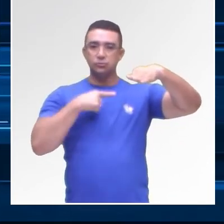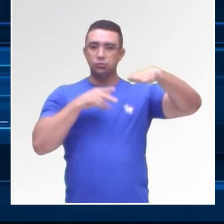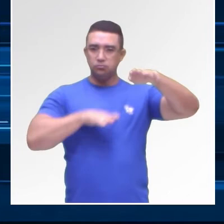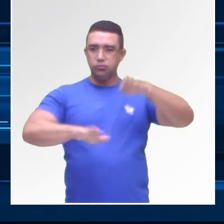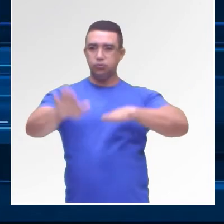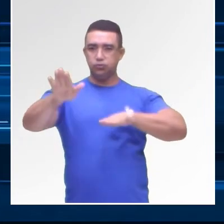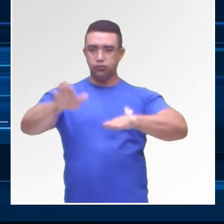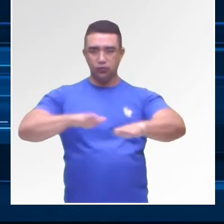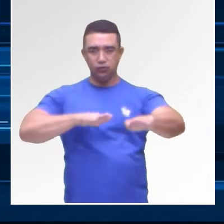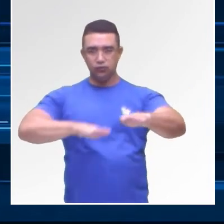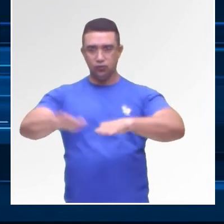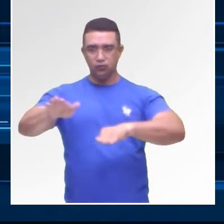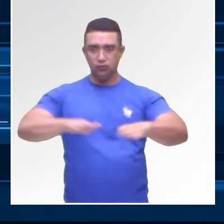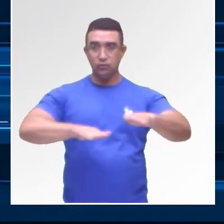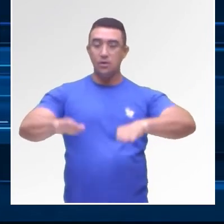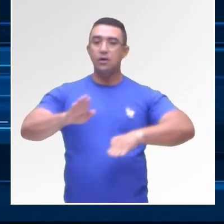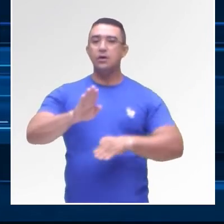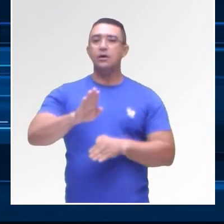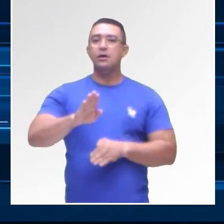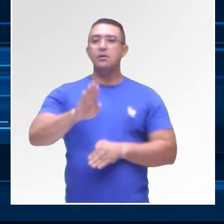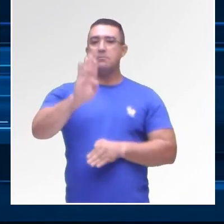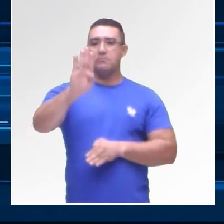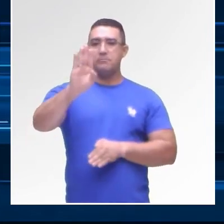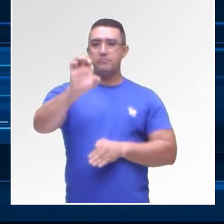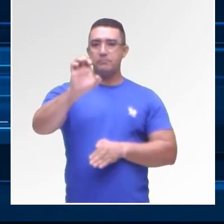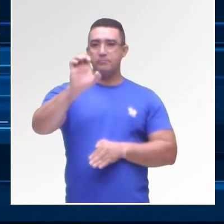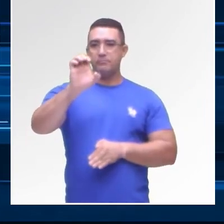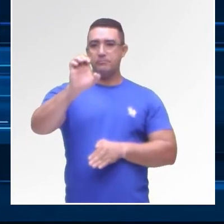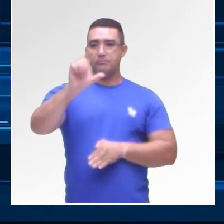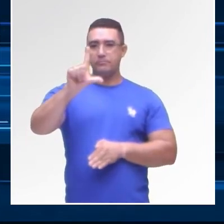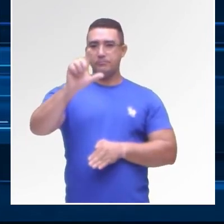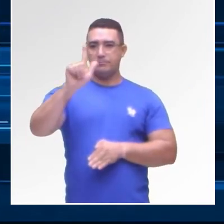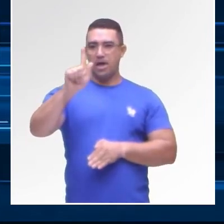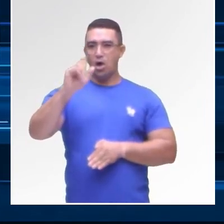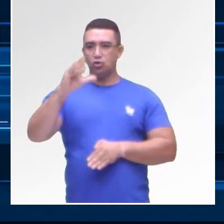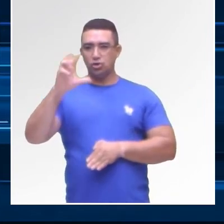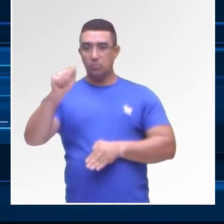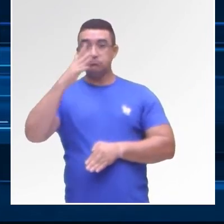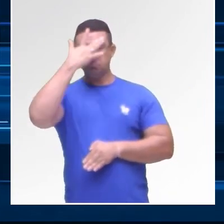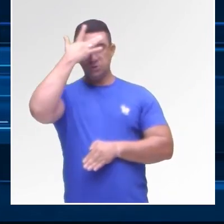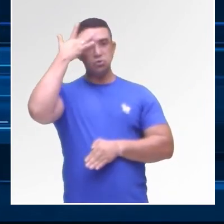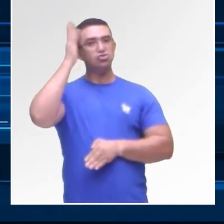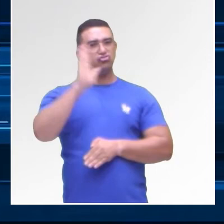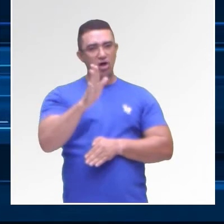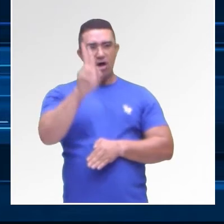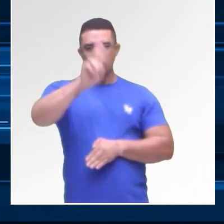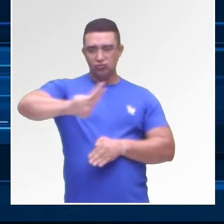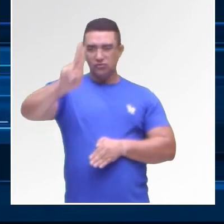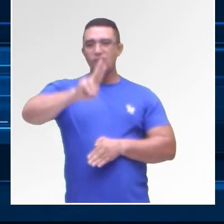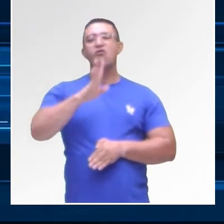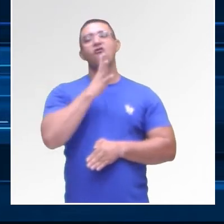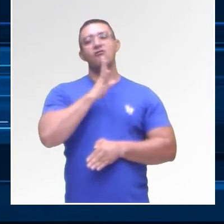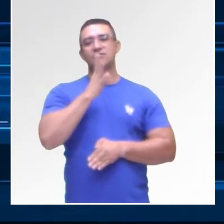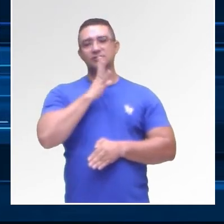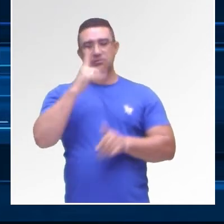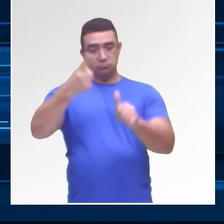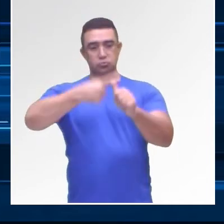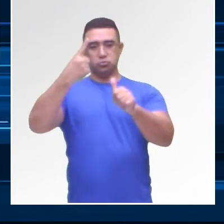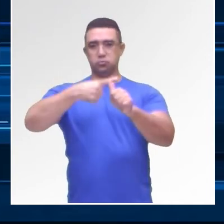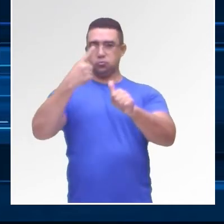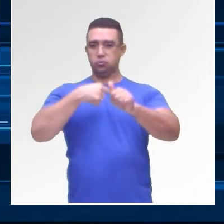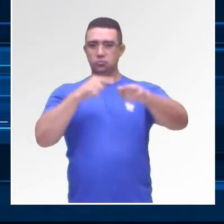Europa, que fica ali próximo de regiões montanhosas. Então, as pessoas já tinham esse conhecimento de utilizar